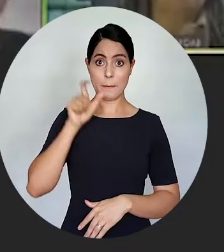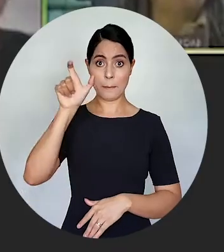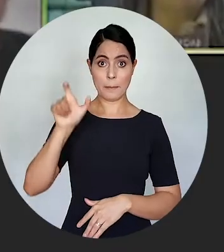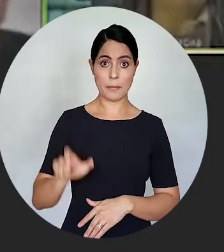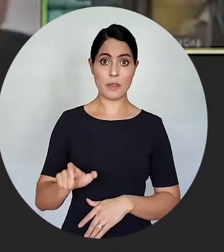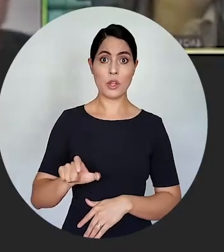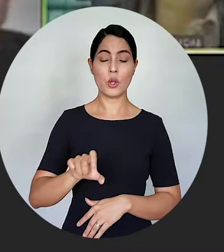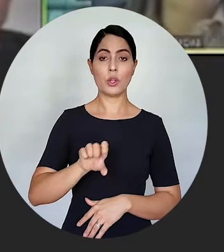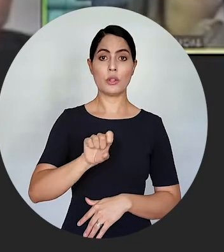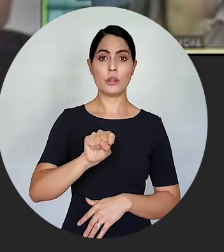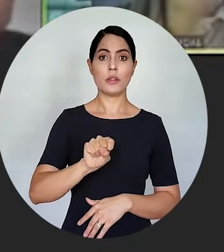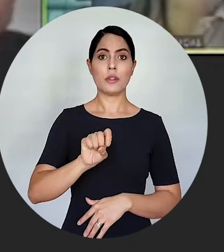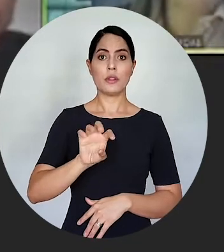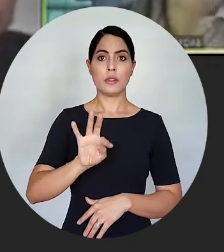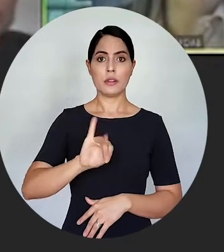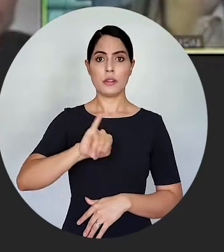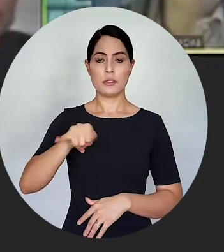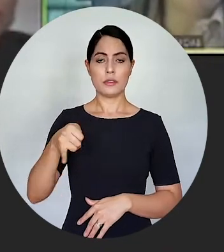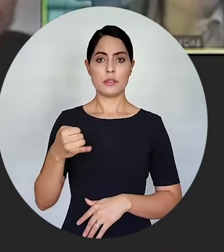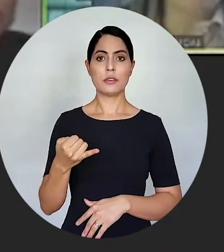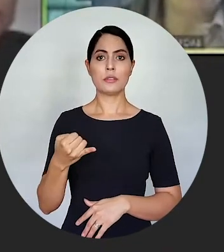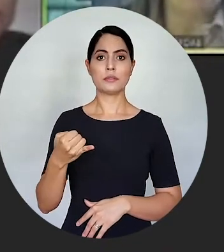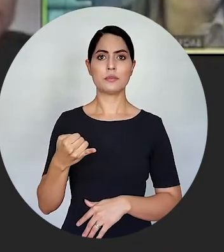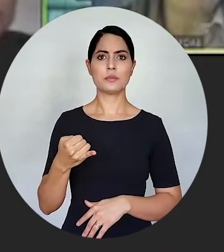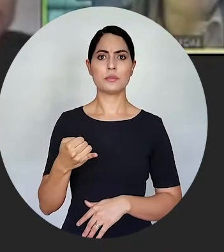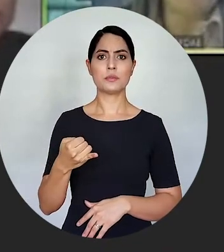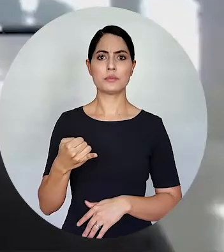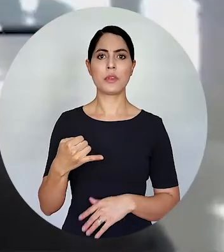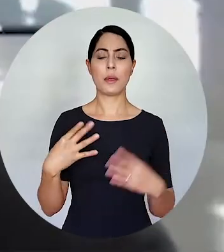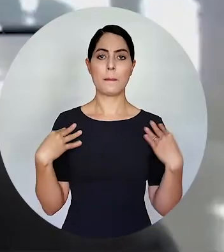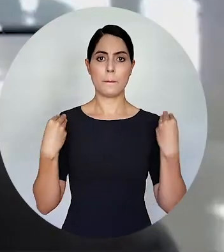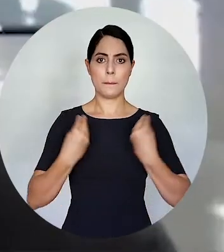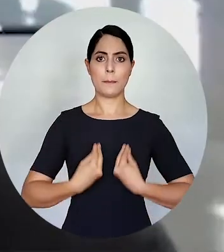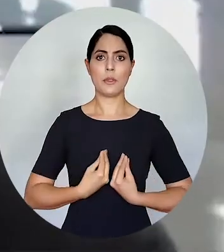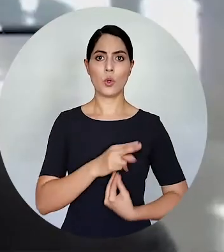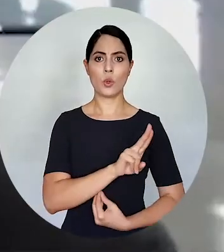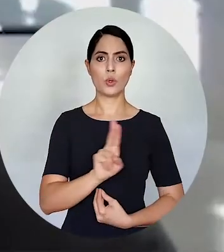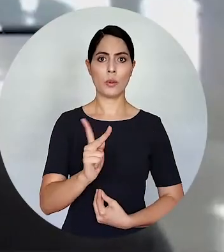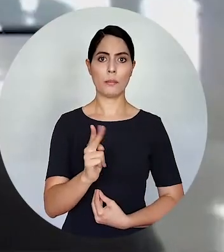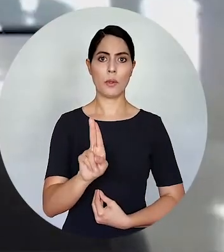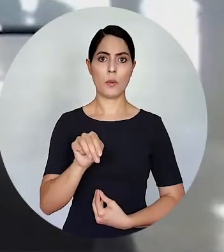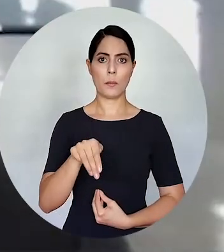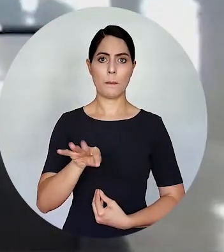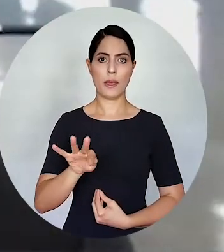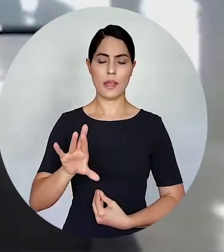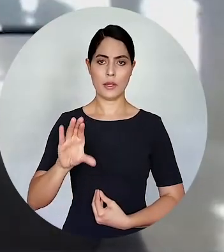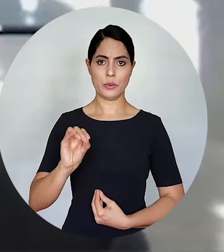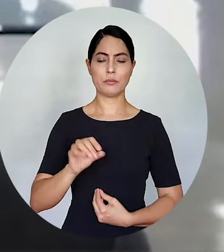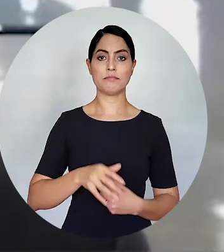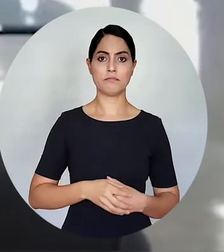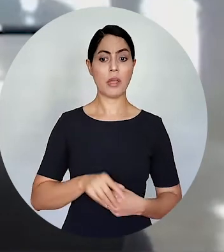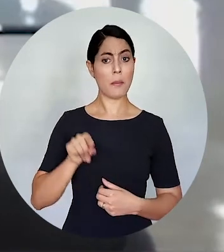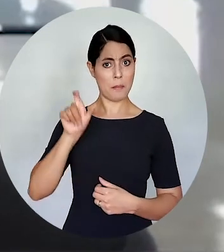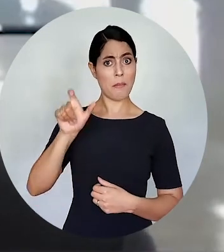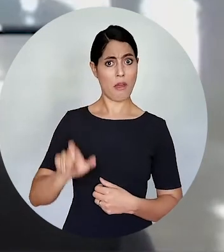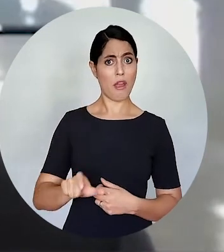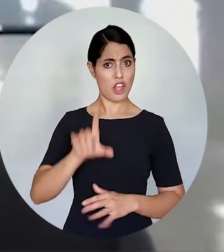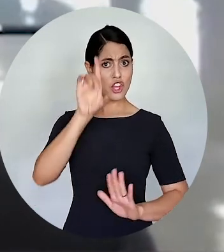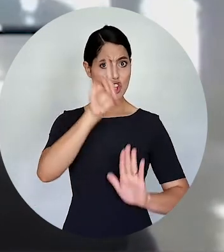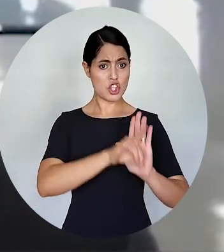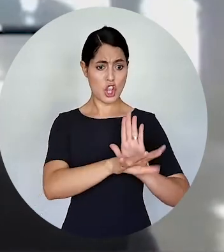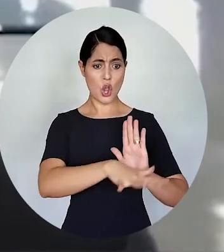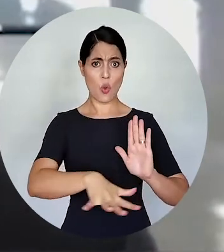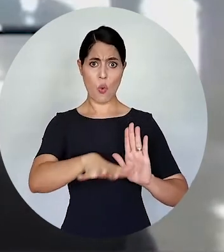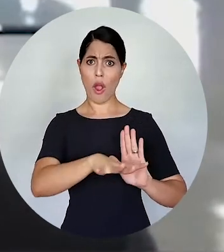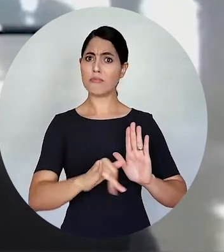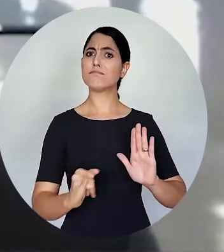trabalhos contou ainda com a presença do presidente do Superior Tribunal de Justiça, ministro Humberto Martins. Para ele,